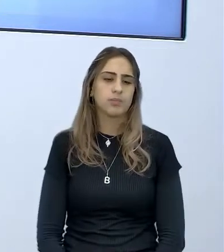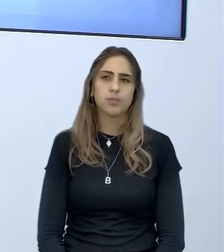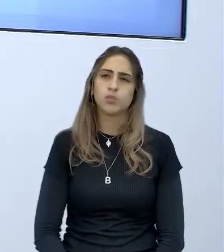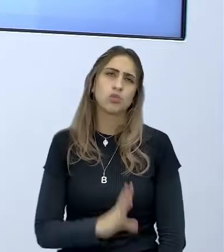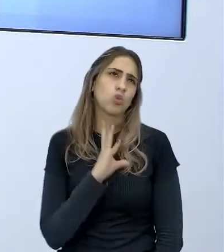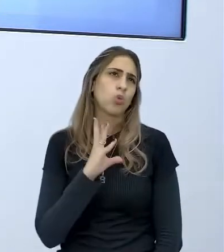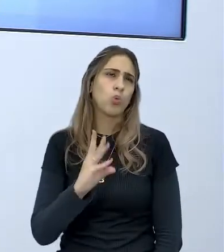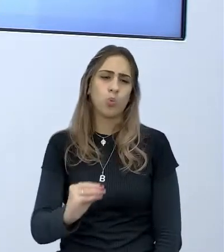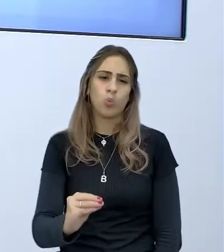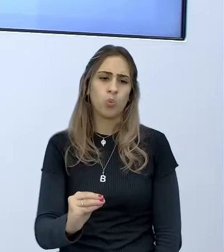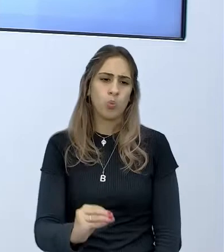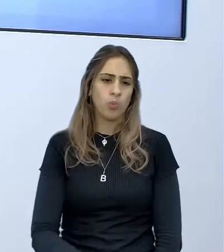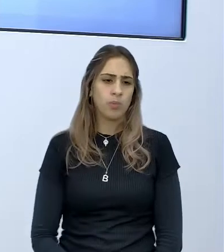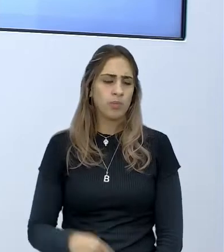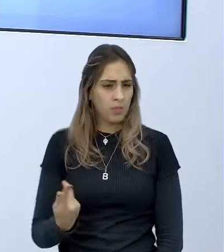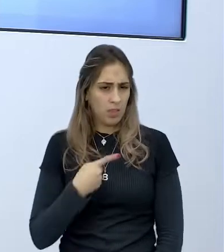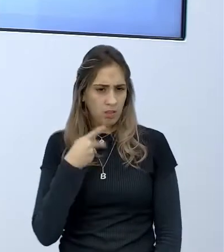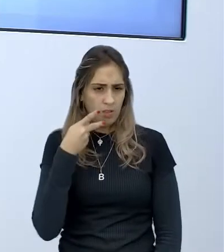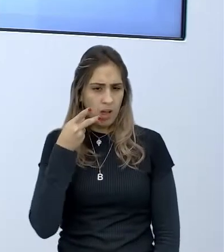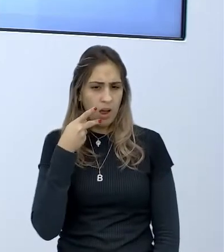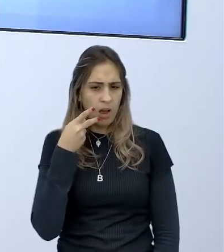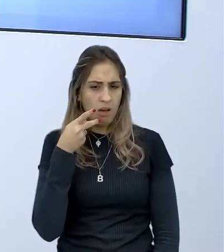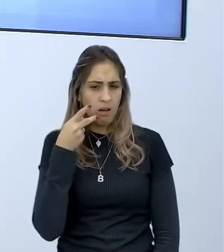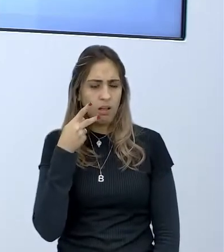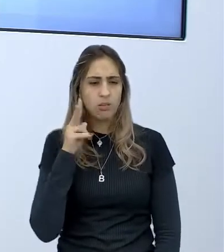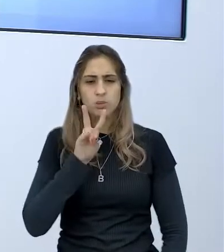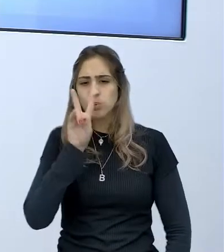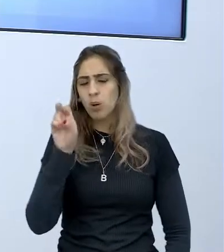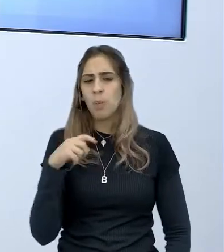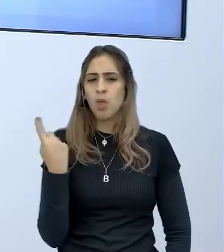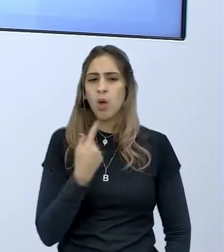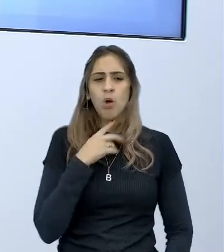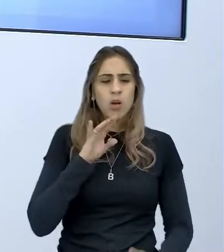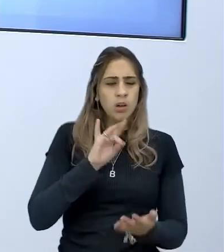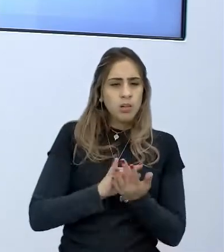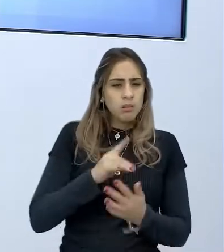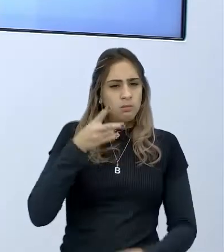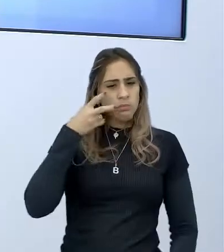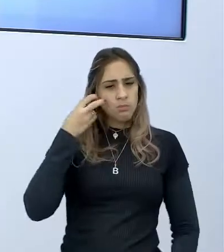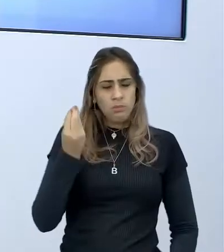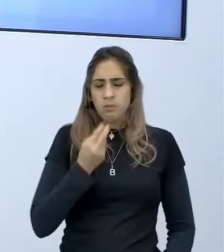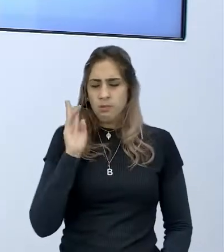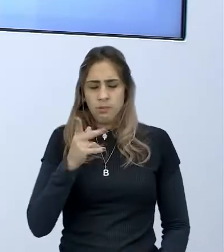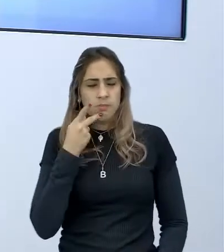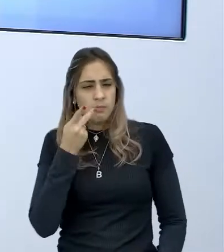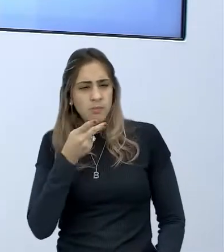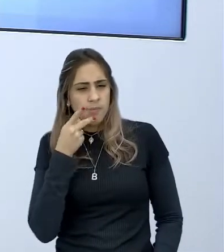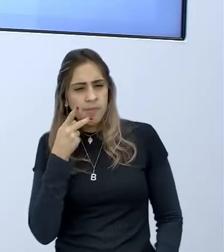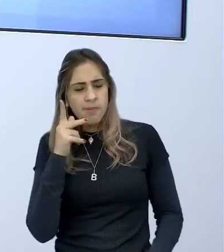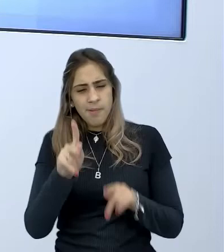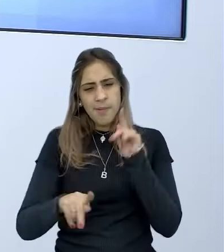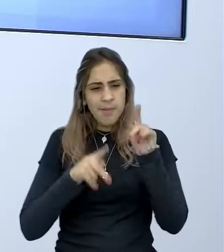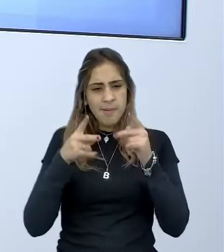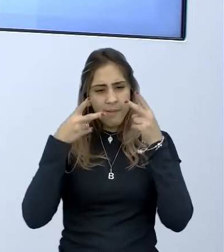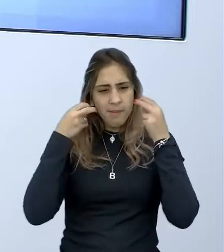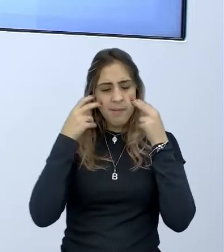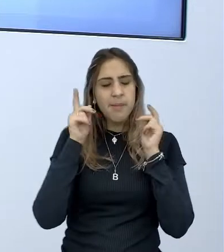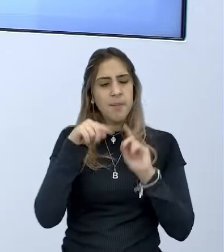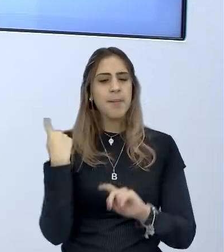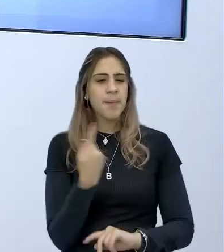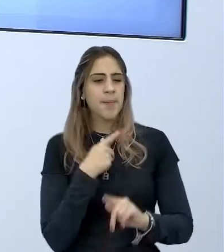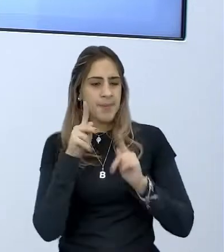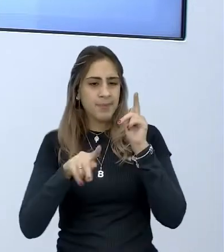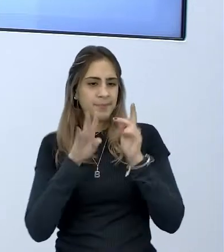tudo, né? E quando a gente fala, então, sobre a nossa origem indígena, quando a gente fala, né, que os povos indígenas são os nossos